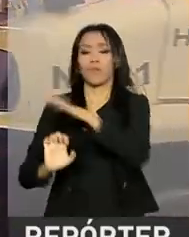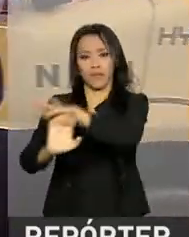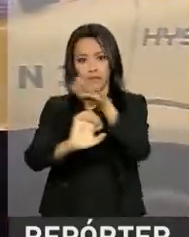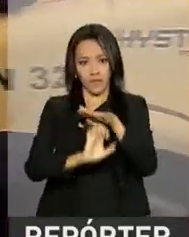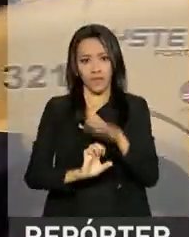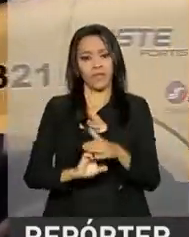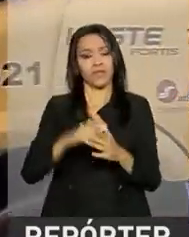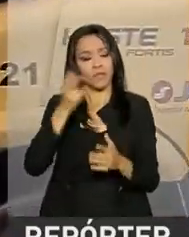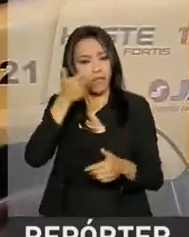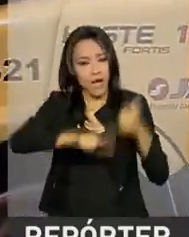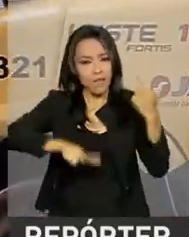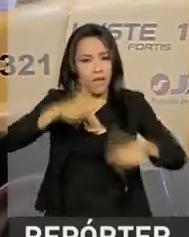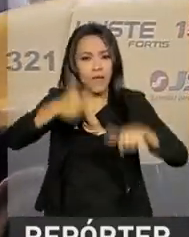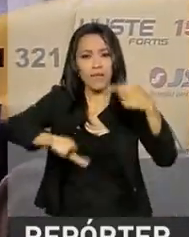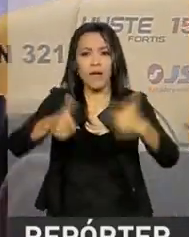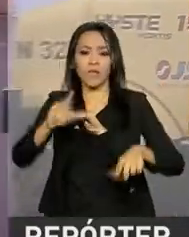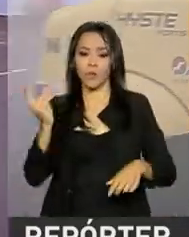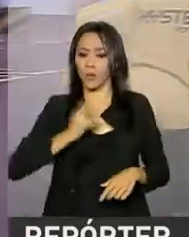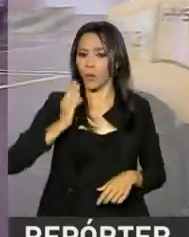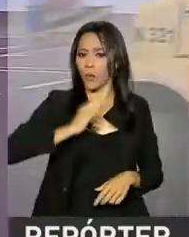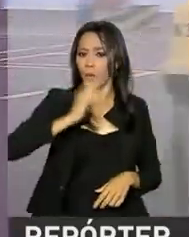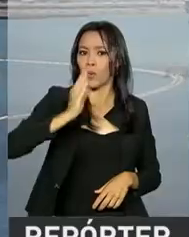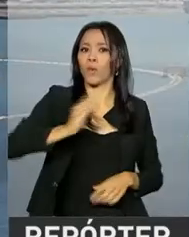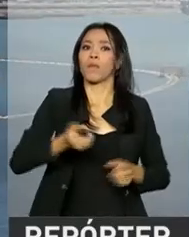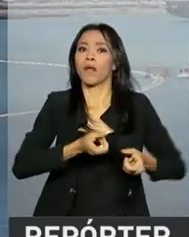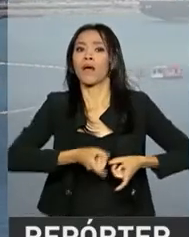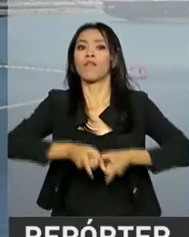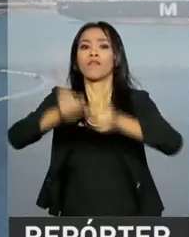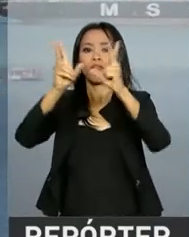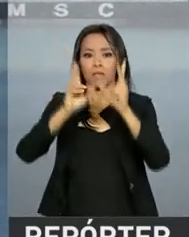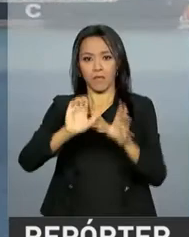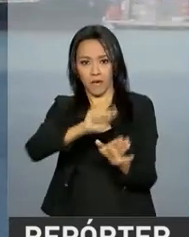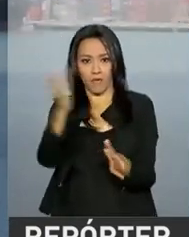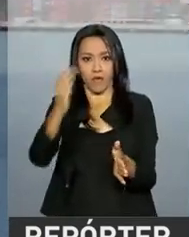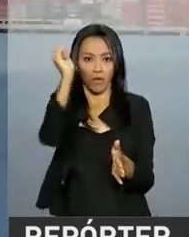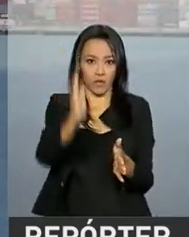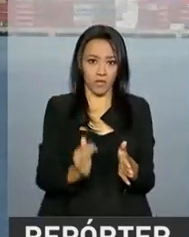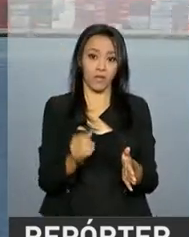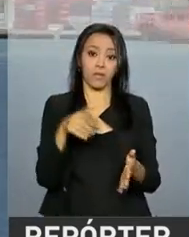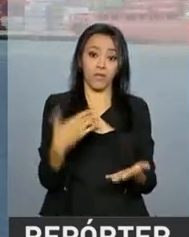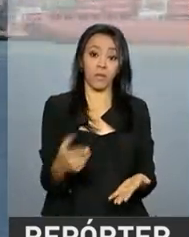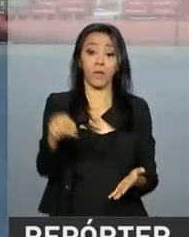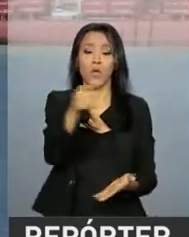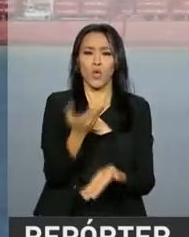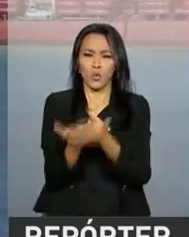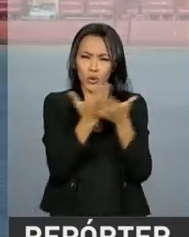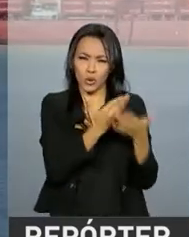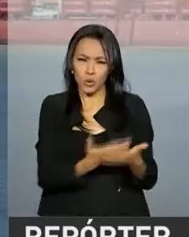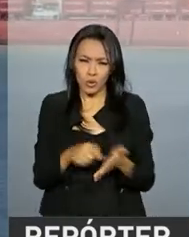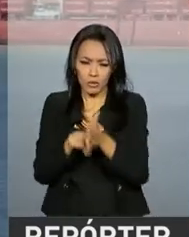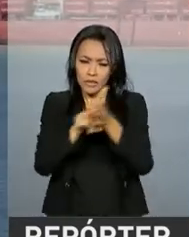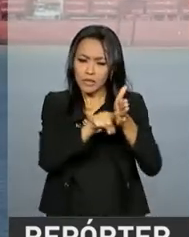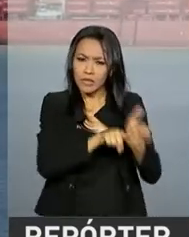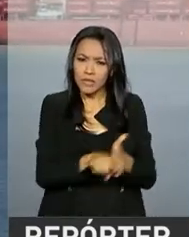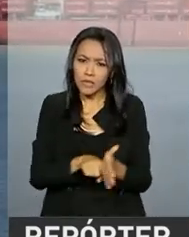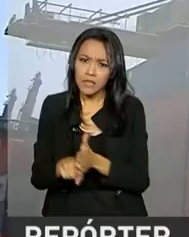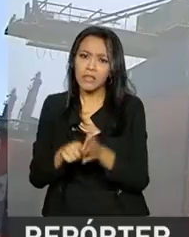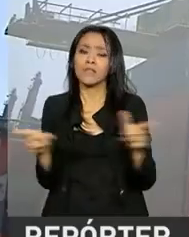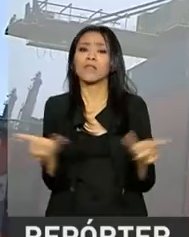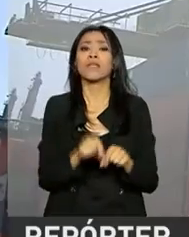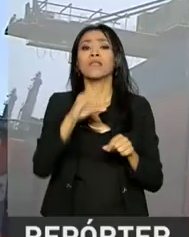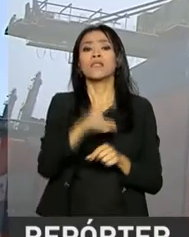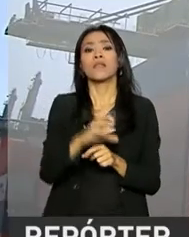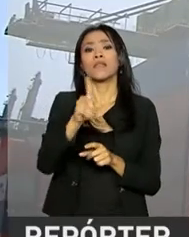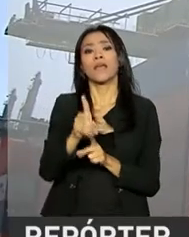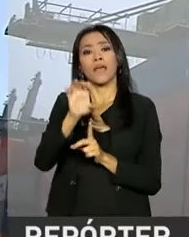buscam cada vez mais agilidade na hora de exportar. Um estudo da Organização para a Cooperação e o Desenvolvimento Econômico, OCDE,